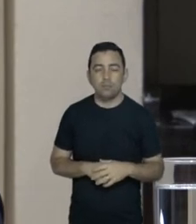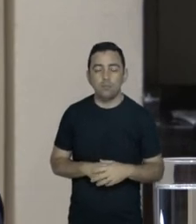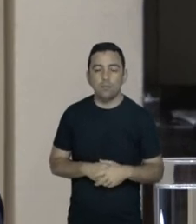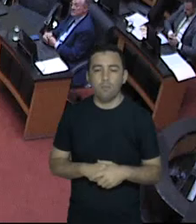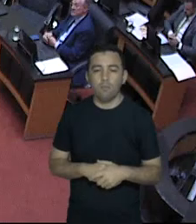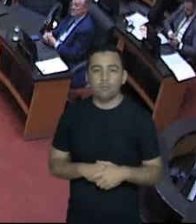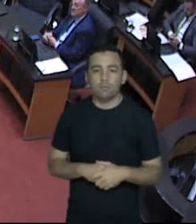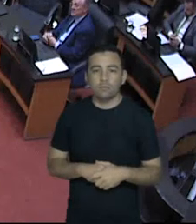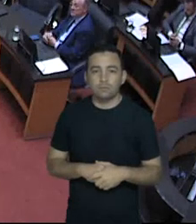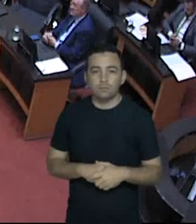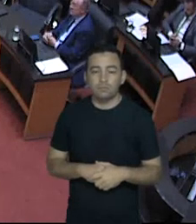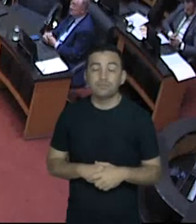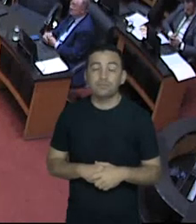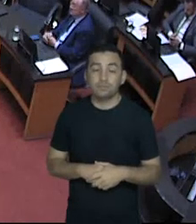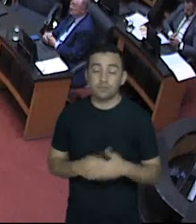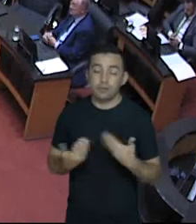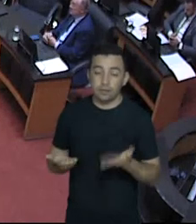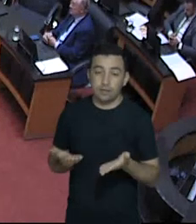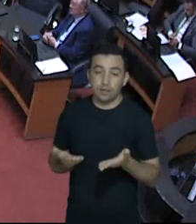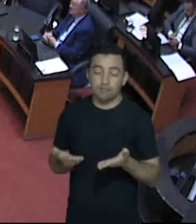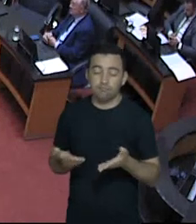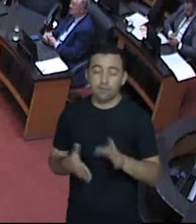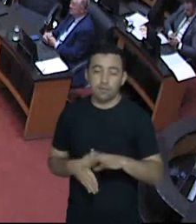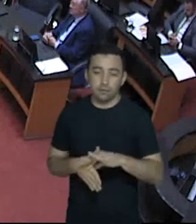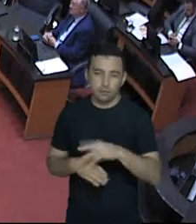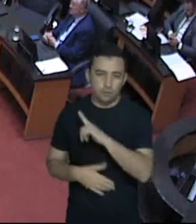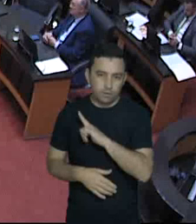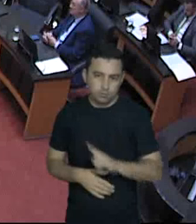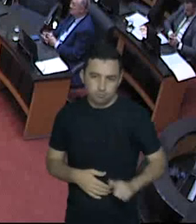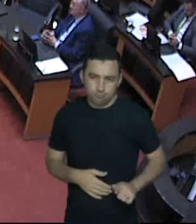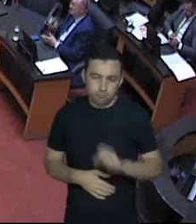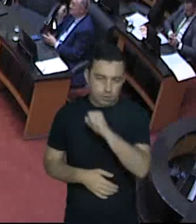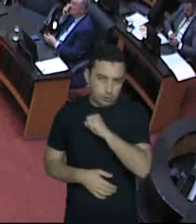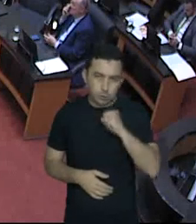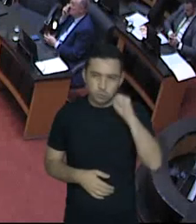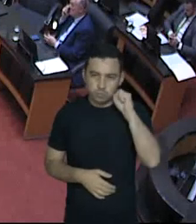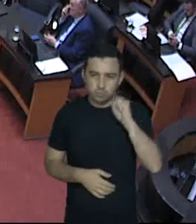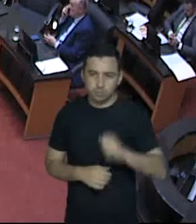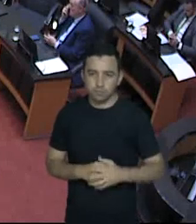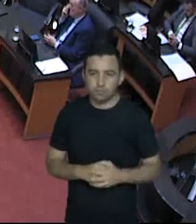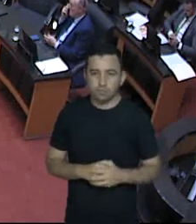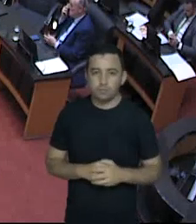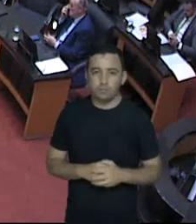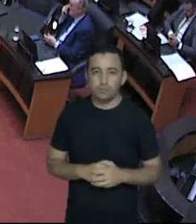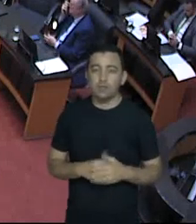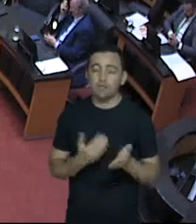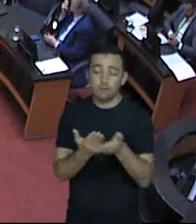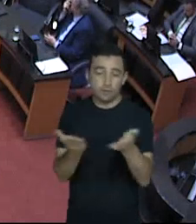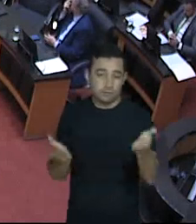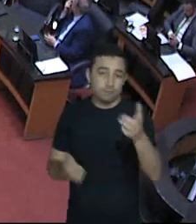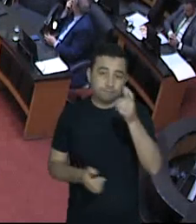A palavra líder de governo, deputado Massocco. Senhor presidente, demais deputados, pessoas que nos acompanham,